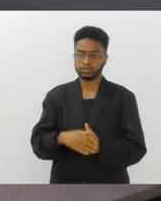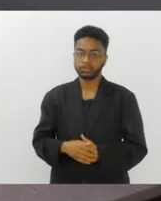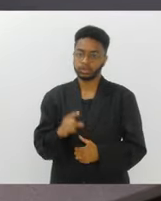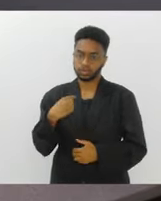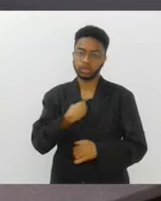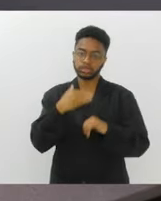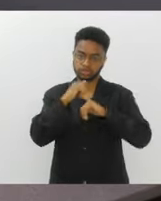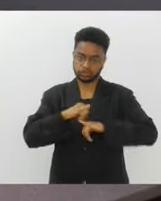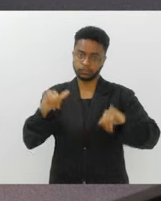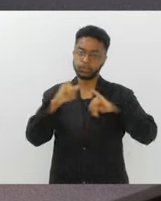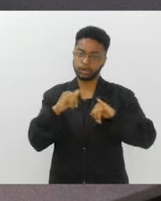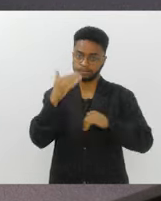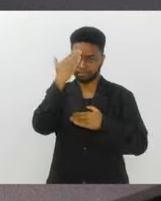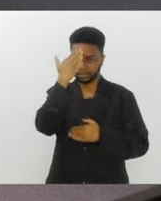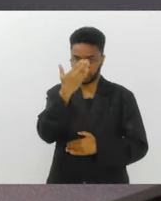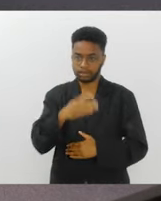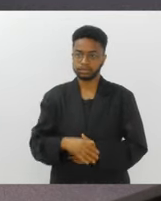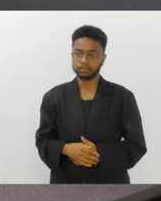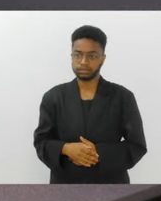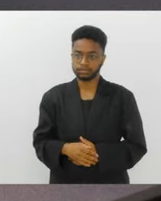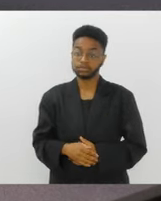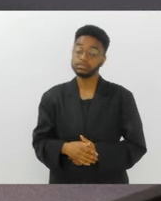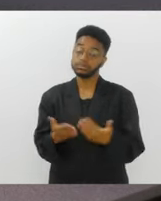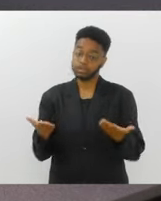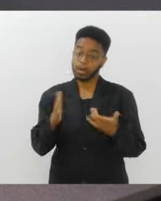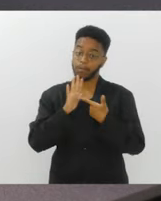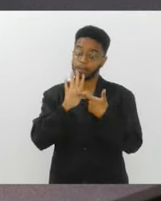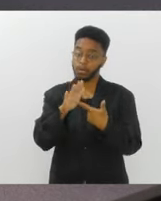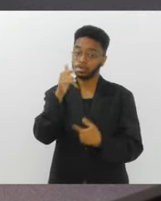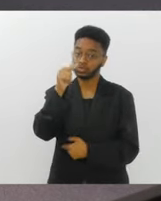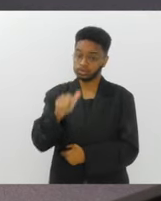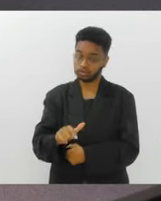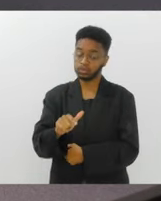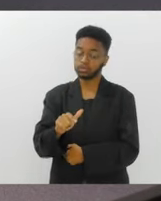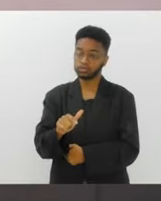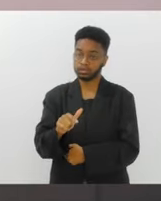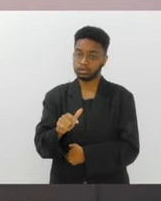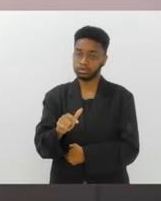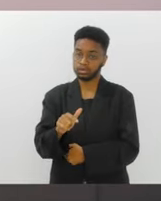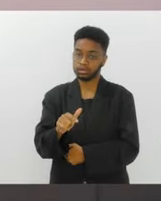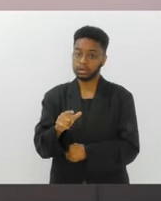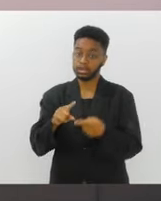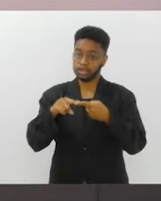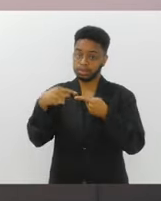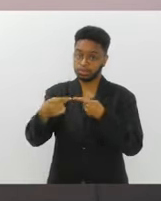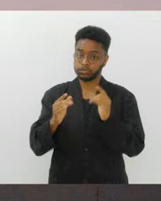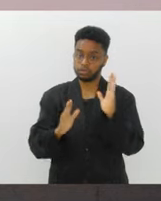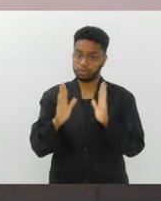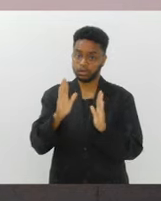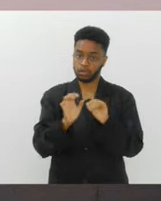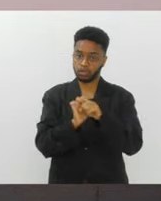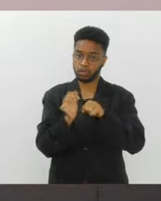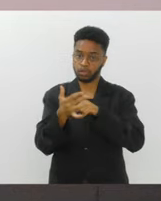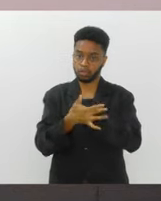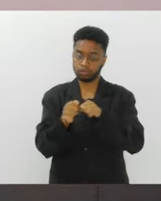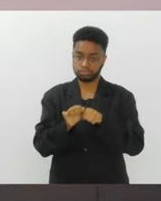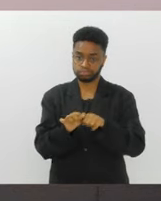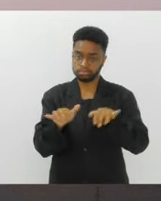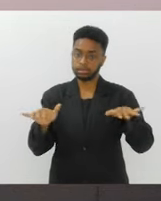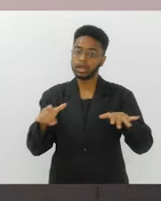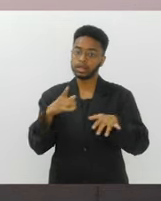divulgado, eu agradeço. É mais uma demonstração que, passada a pandemia, houve